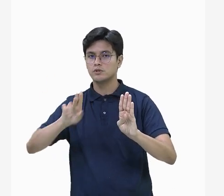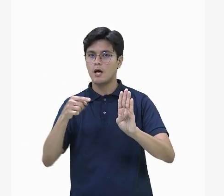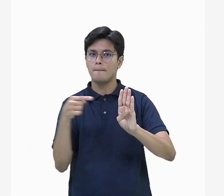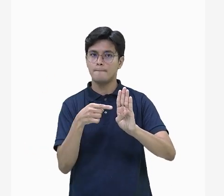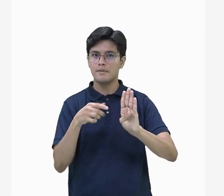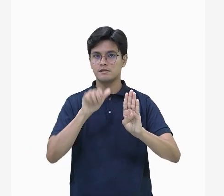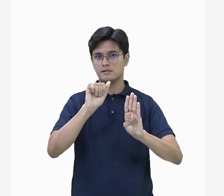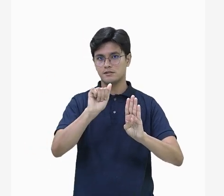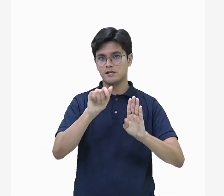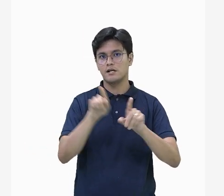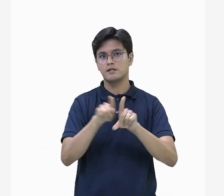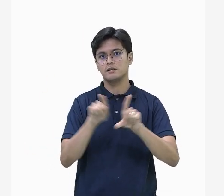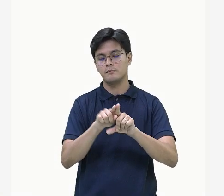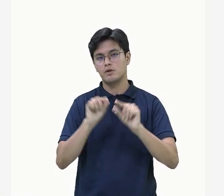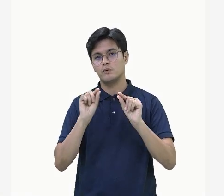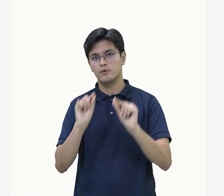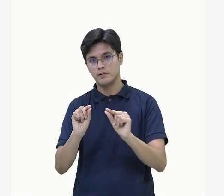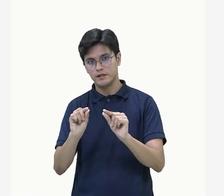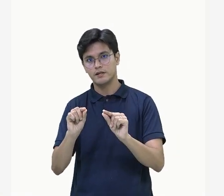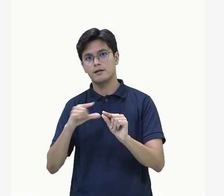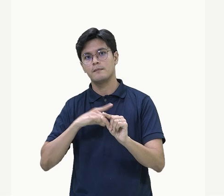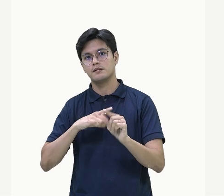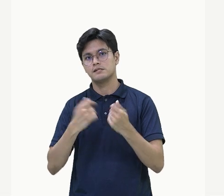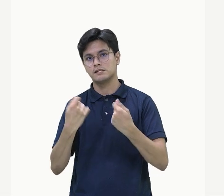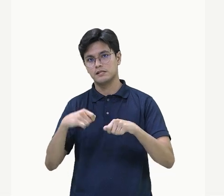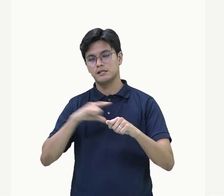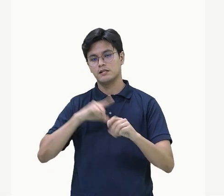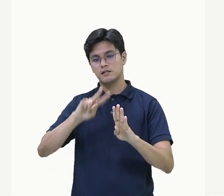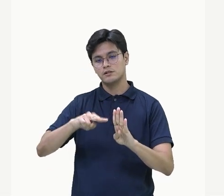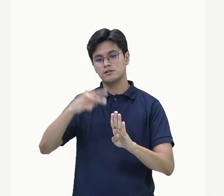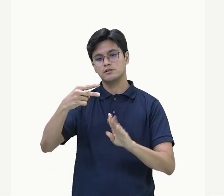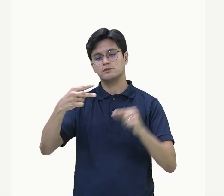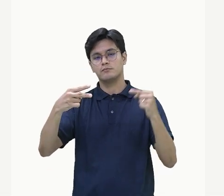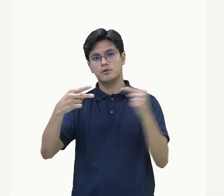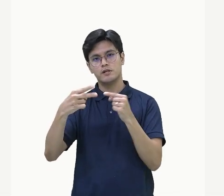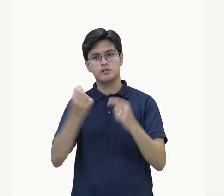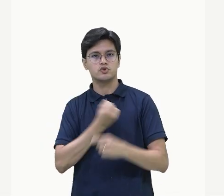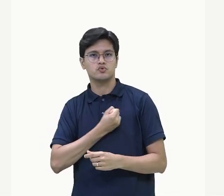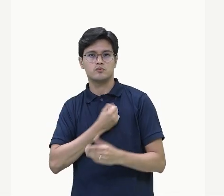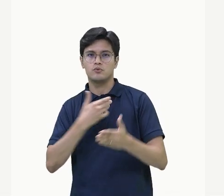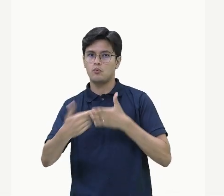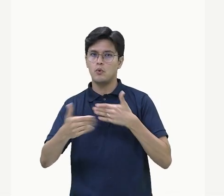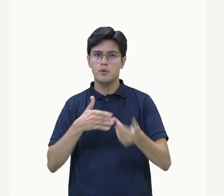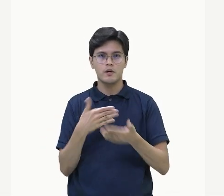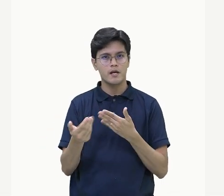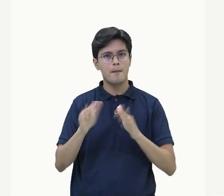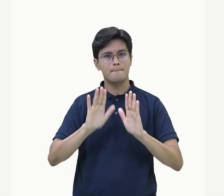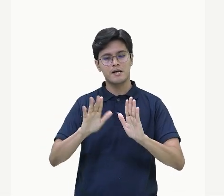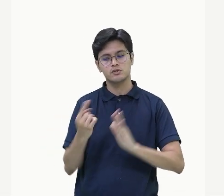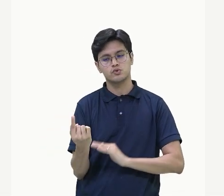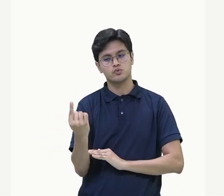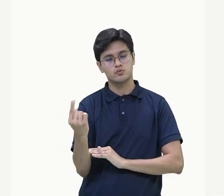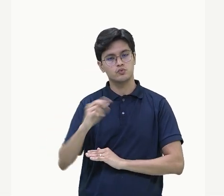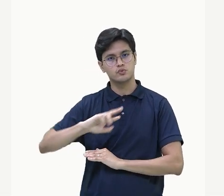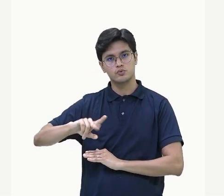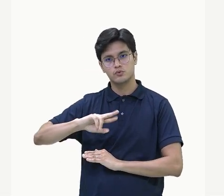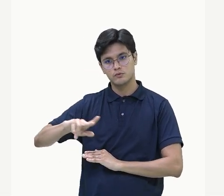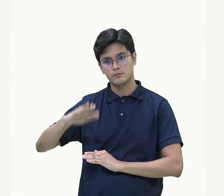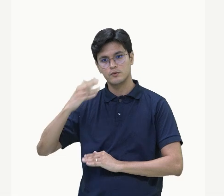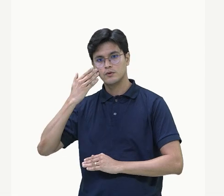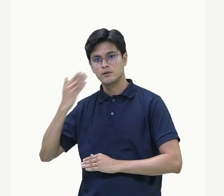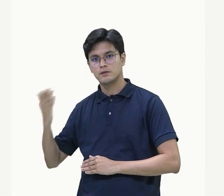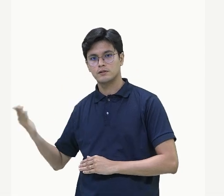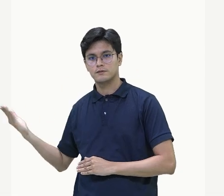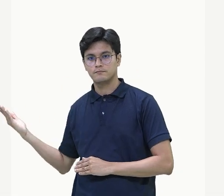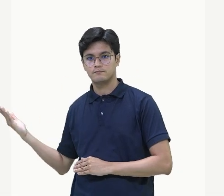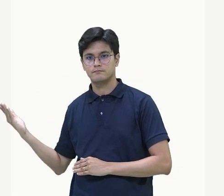A diferente de 1. Então, temos aqui, né, as definições do logaritmo, onde o A ele é